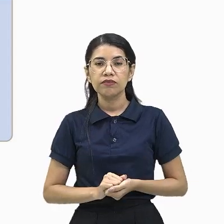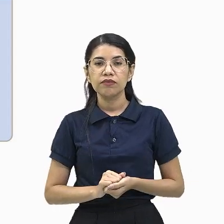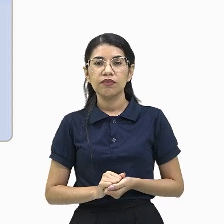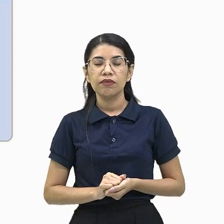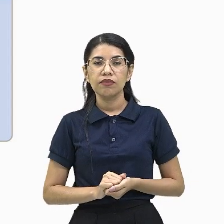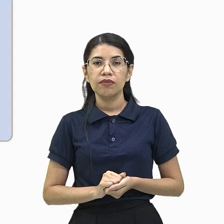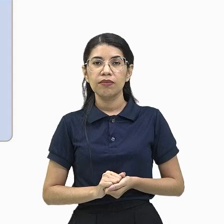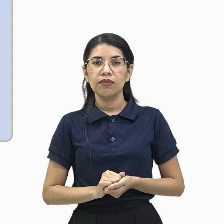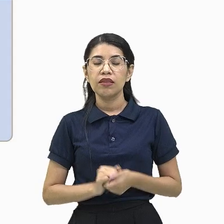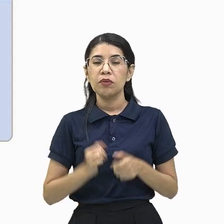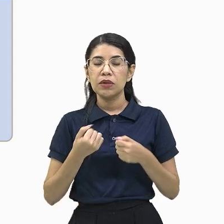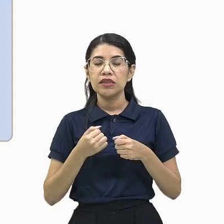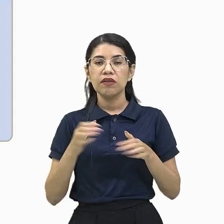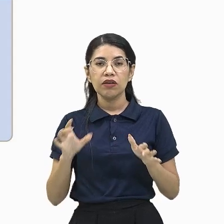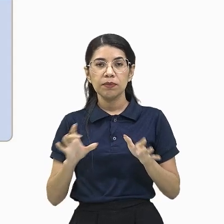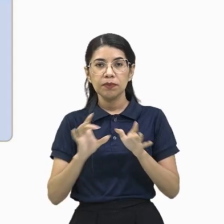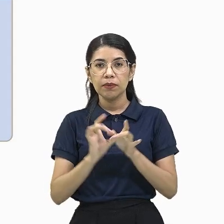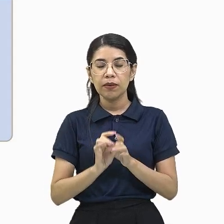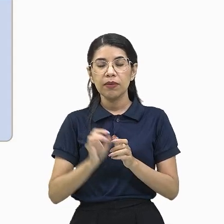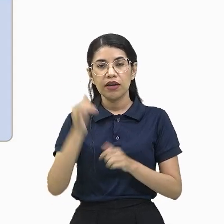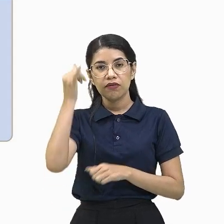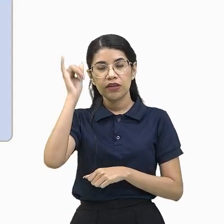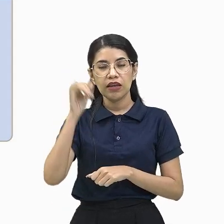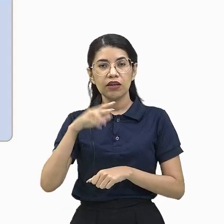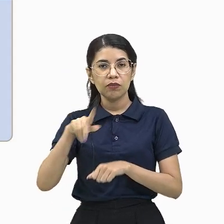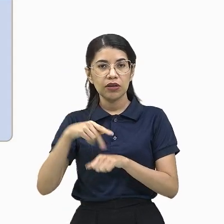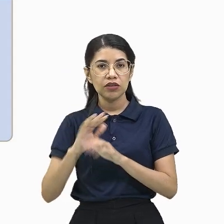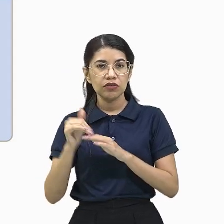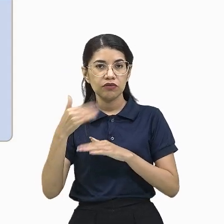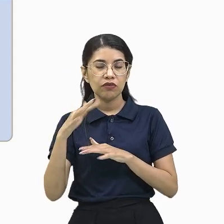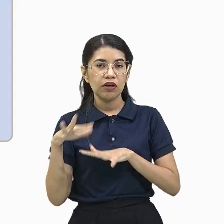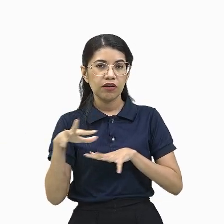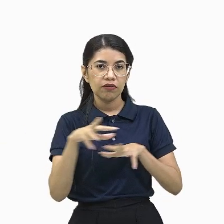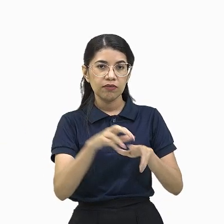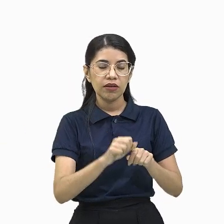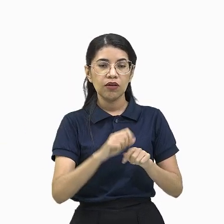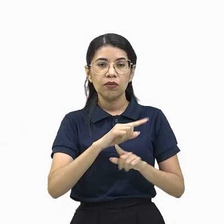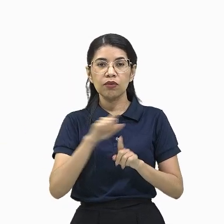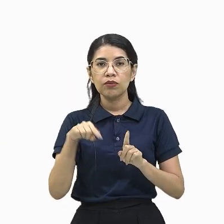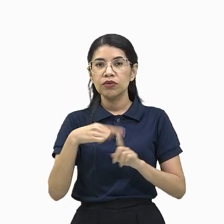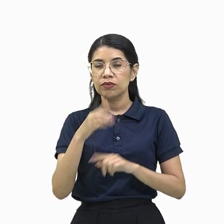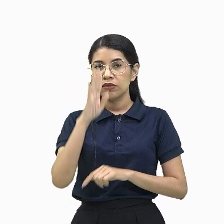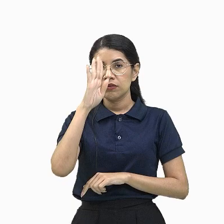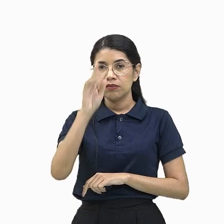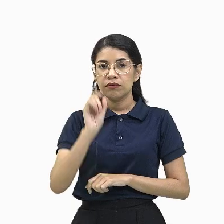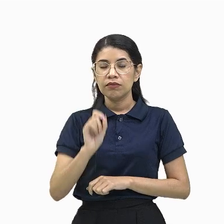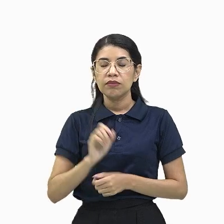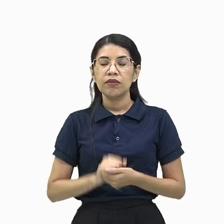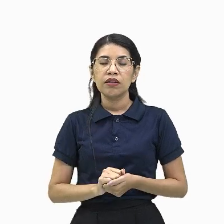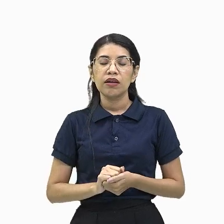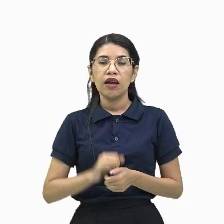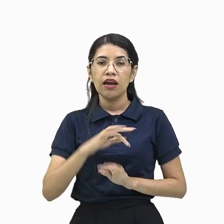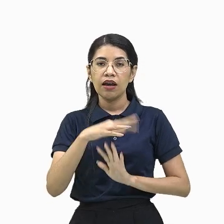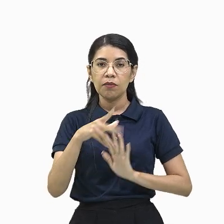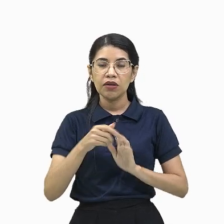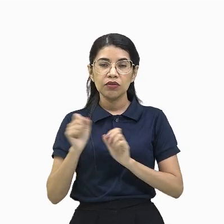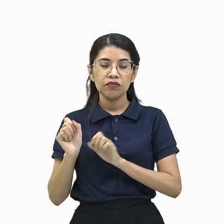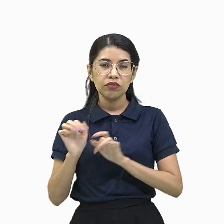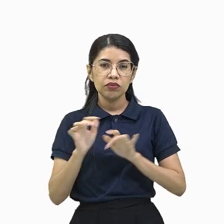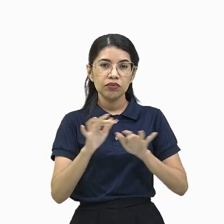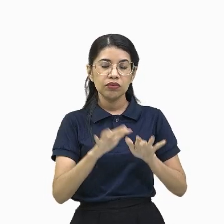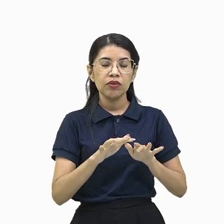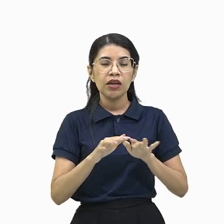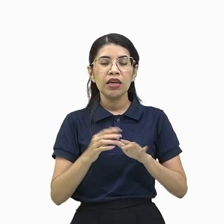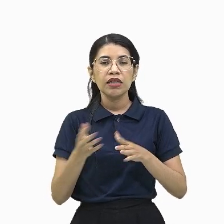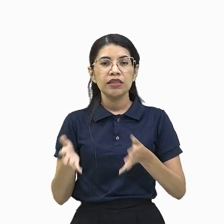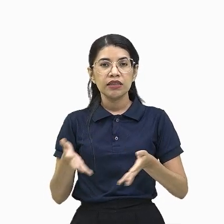integrar para não entregar. E quais eram os principais objetivos? Vamos ver? Ocupar a Amazônia, incentivando a migração de pessoas de